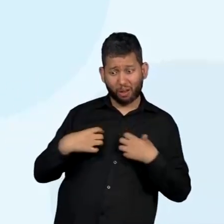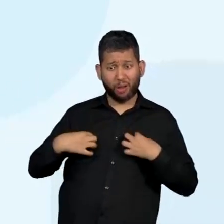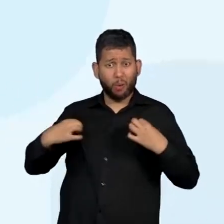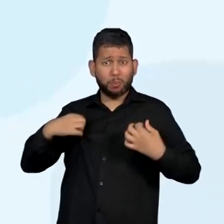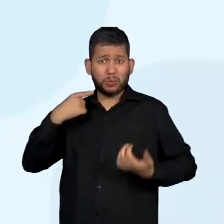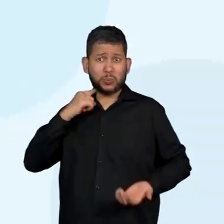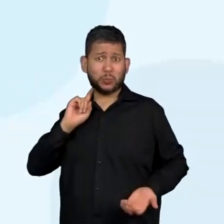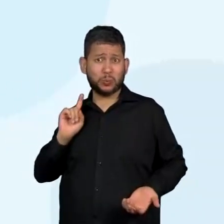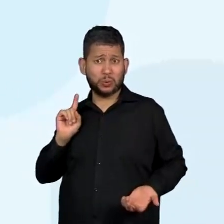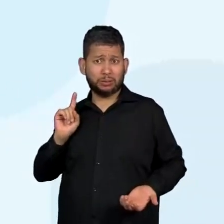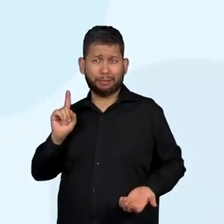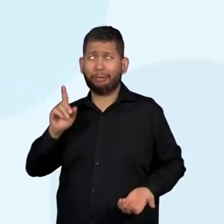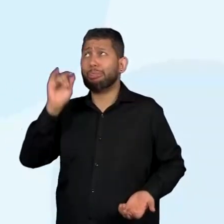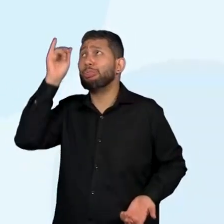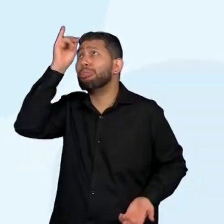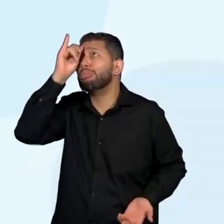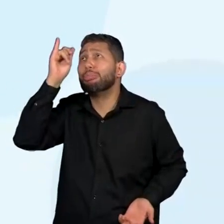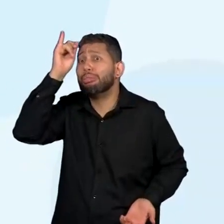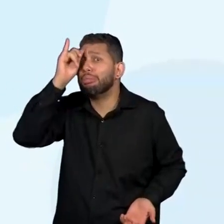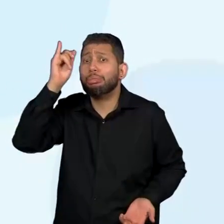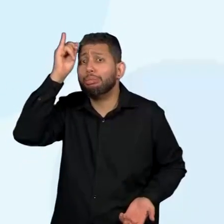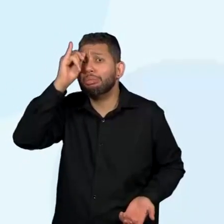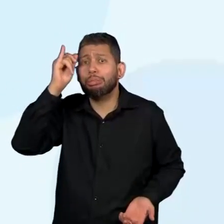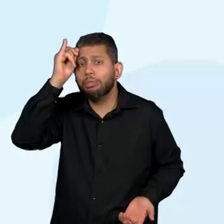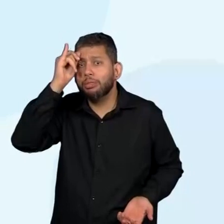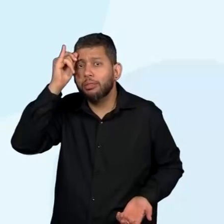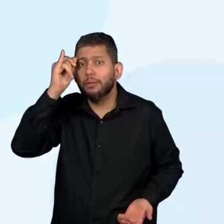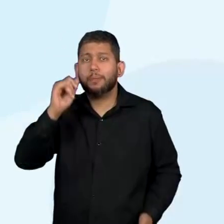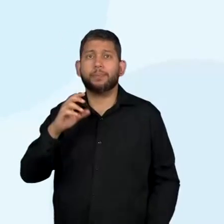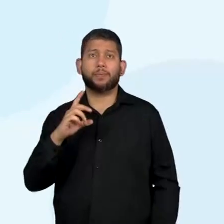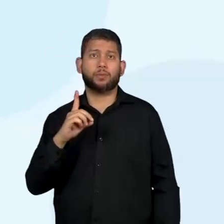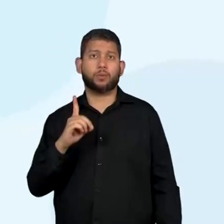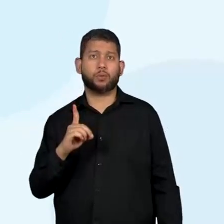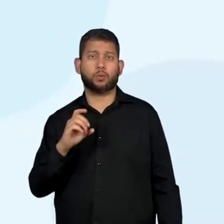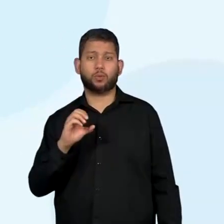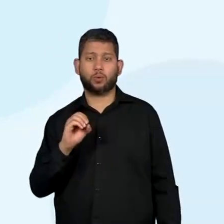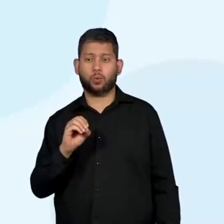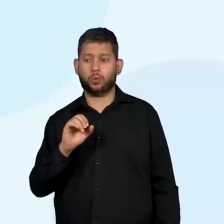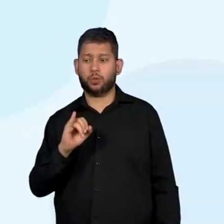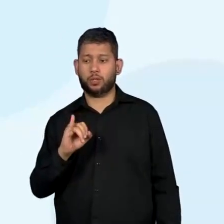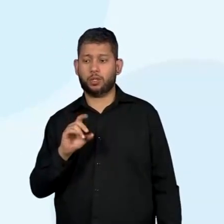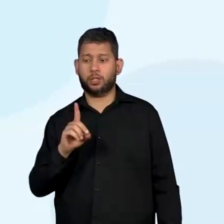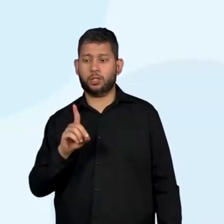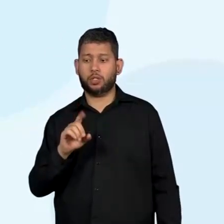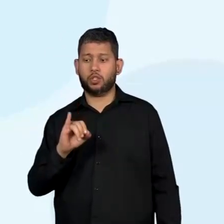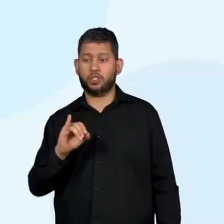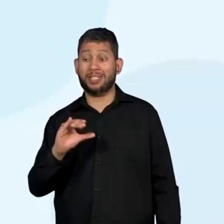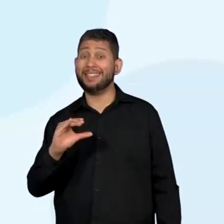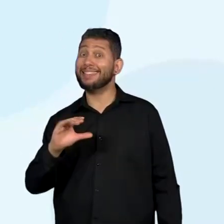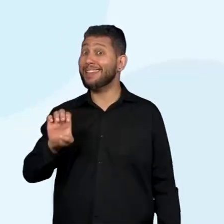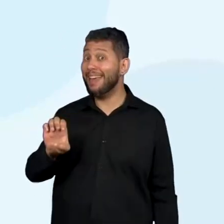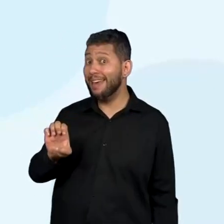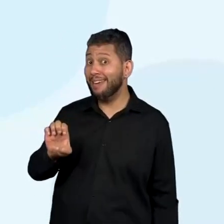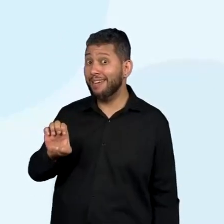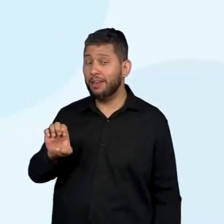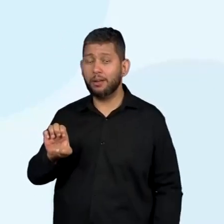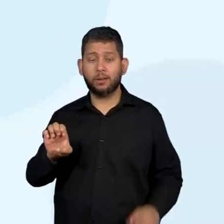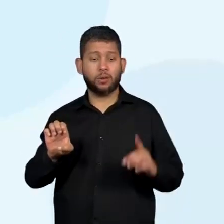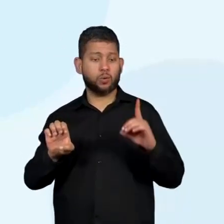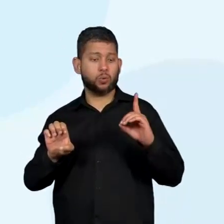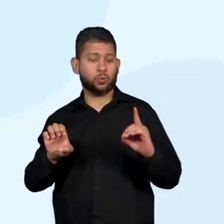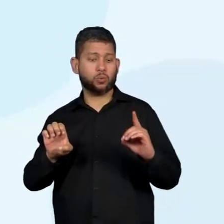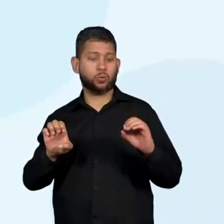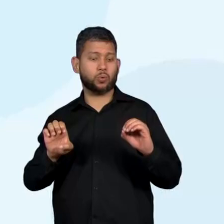que completar esse espaço aqui com a palavra doidice. Só que eu tenho doidice com C e doidice com